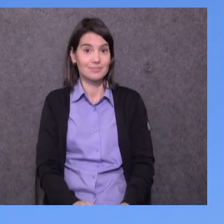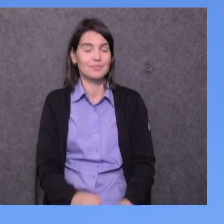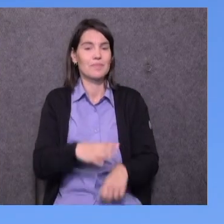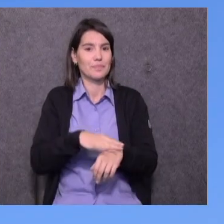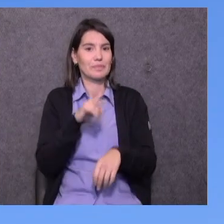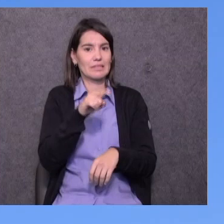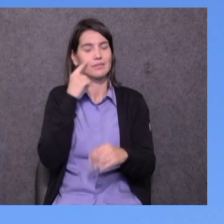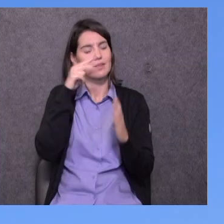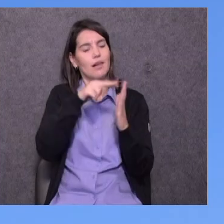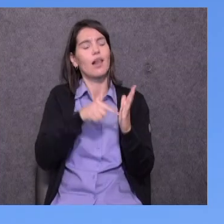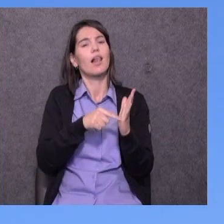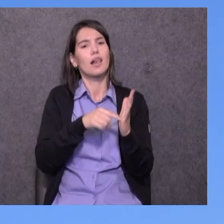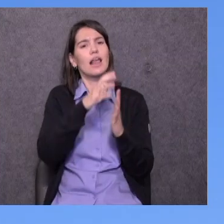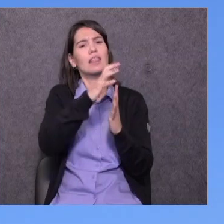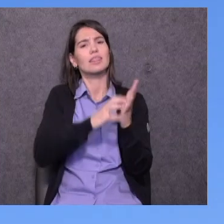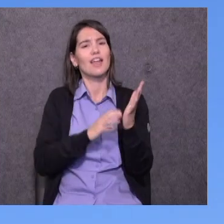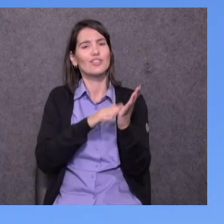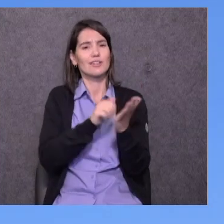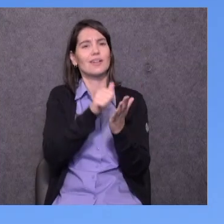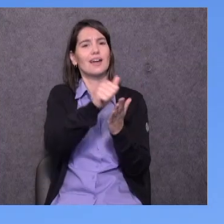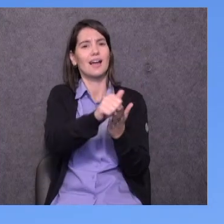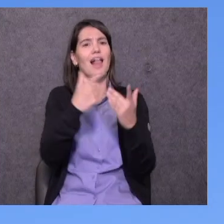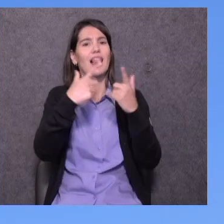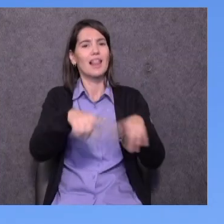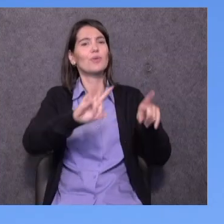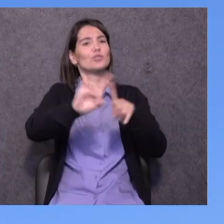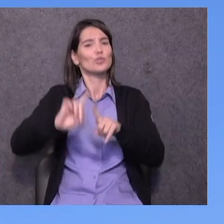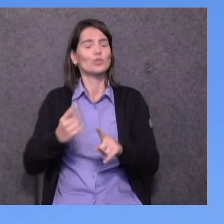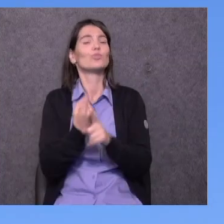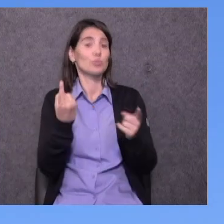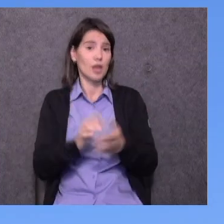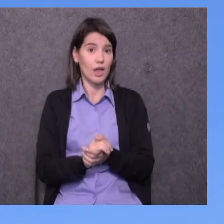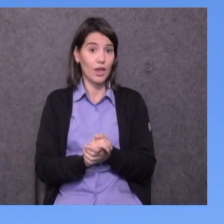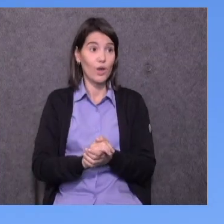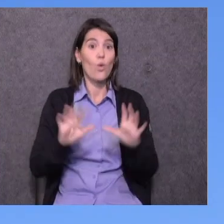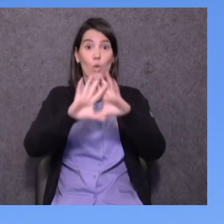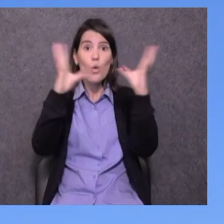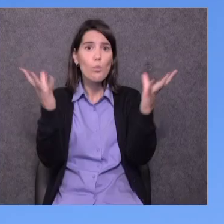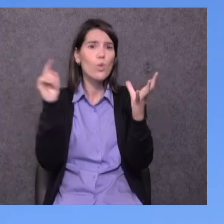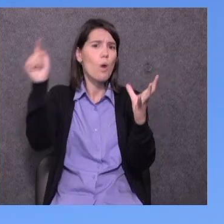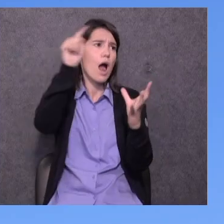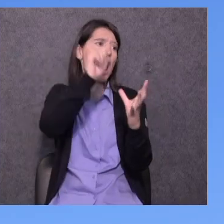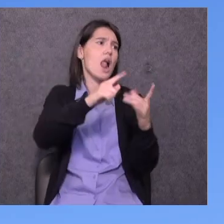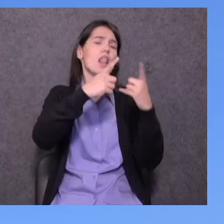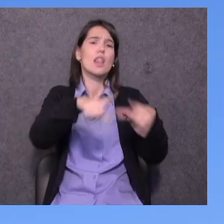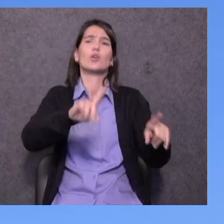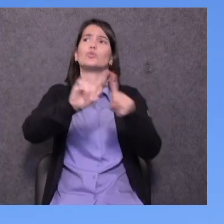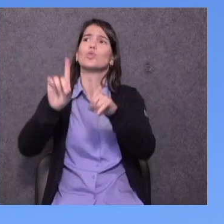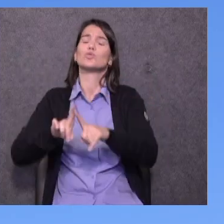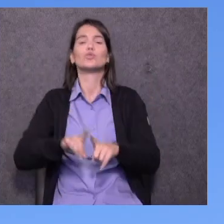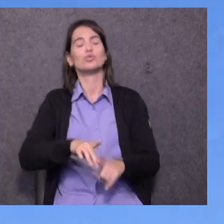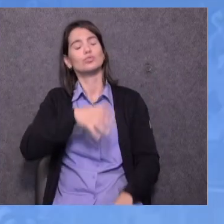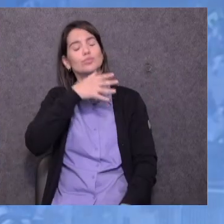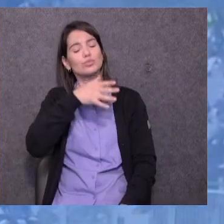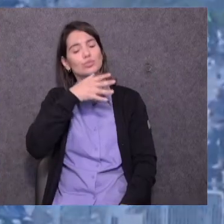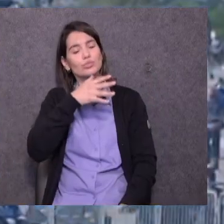o Evangelho em diversas línguas. Por esse mundo fora, em muito mais línguas, está a ser proclamado por